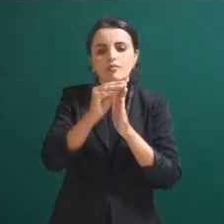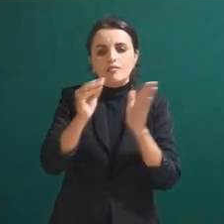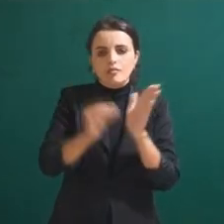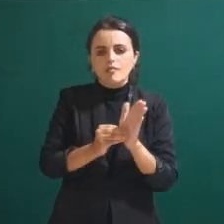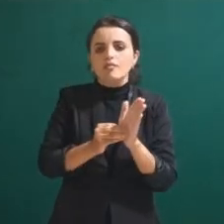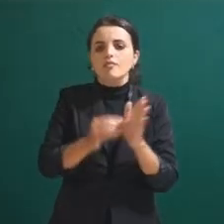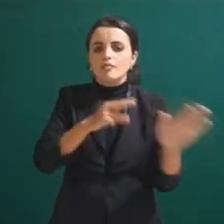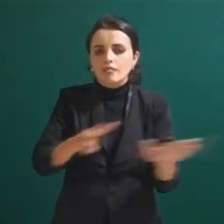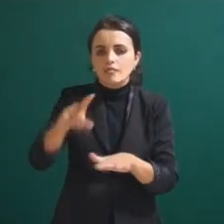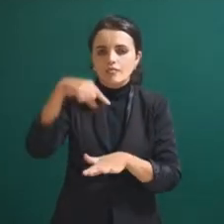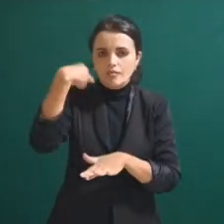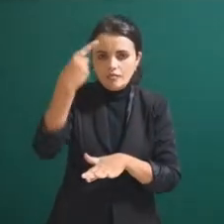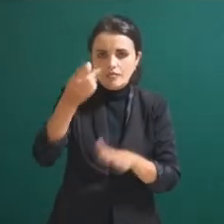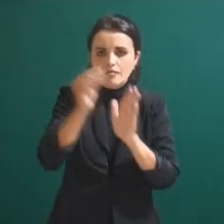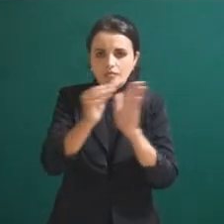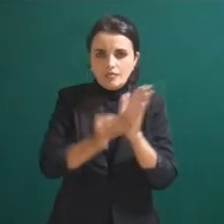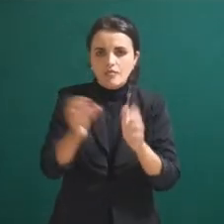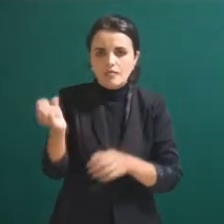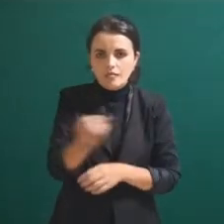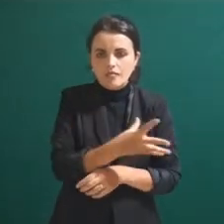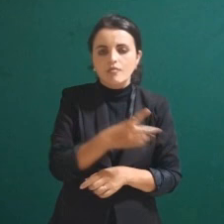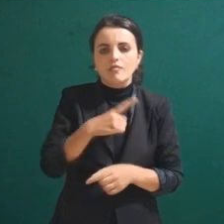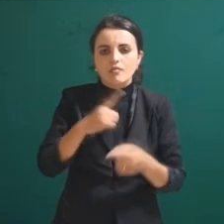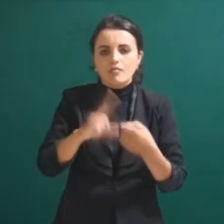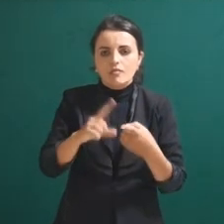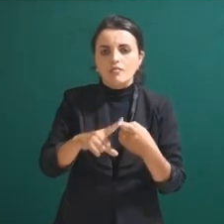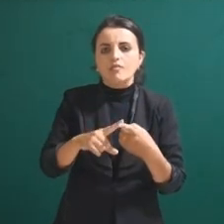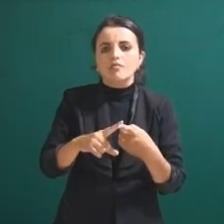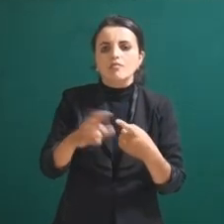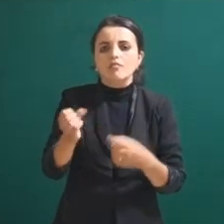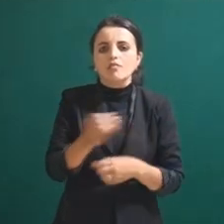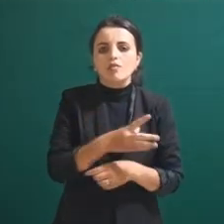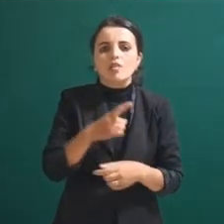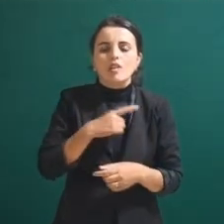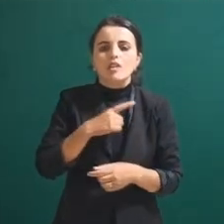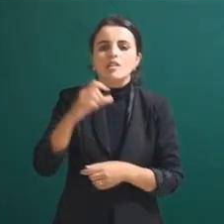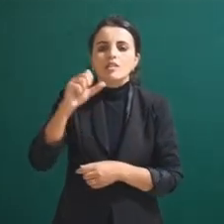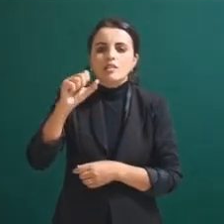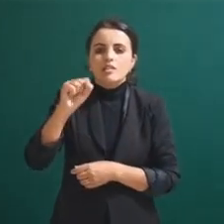e próxima aula a gente já entra com o nosso novo assunto, que é sistema